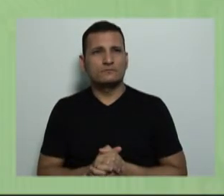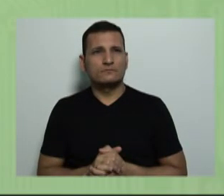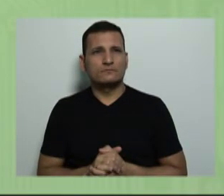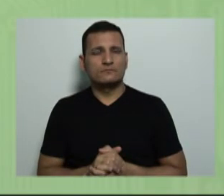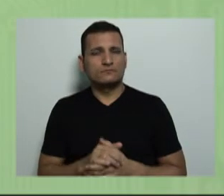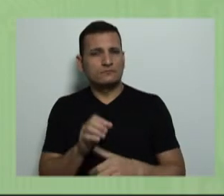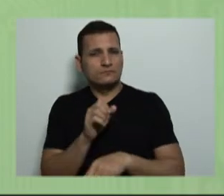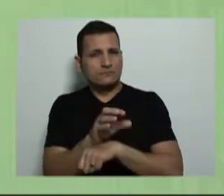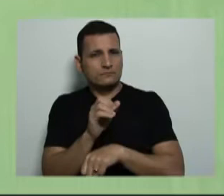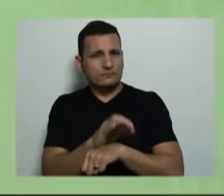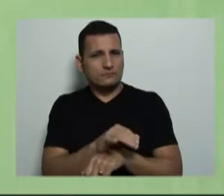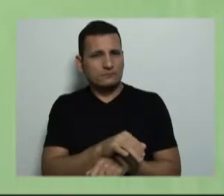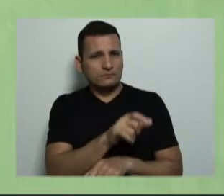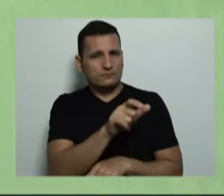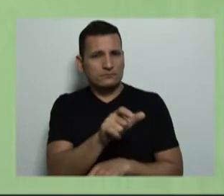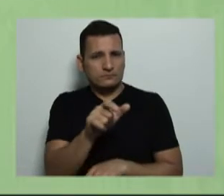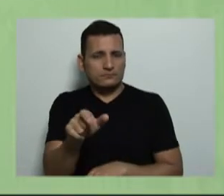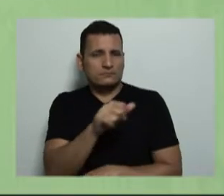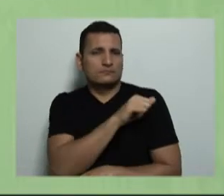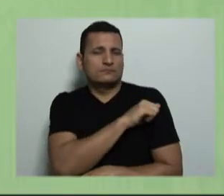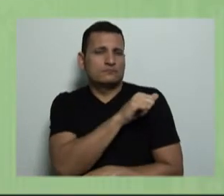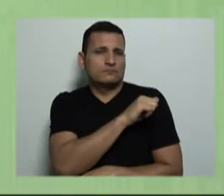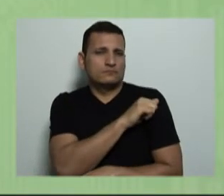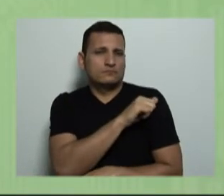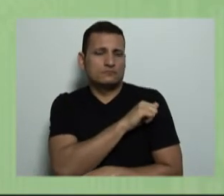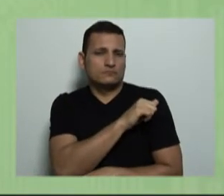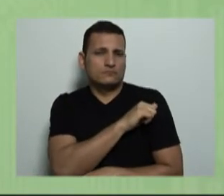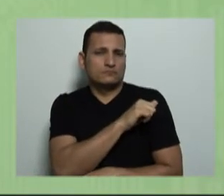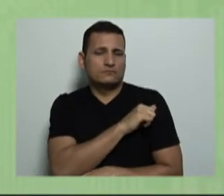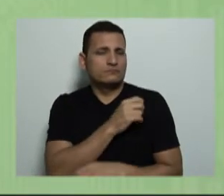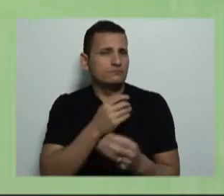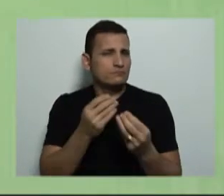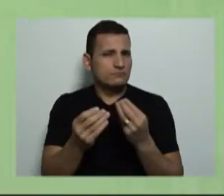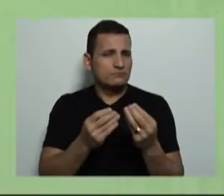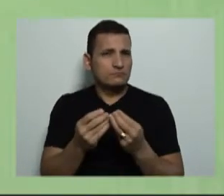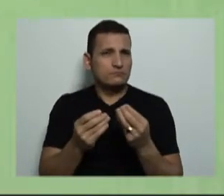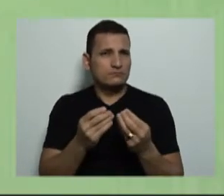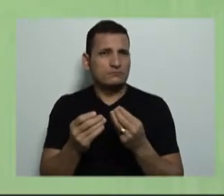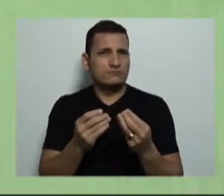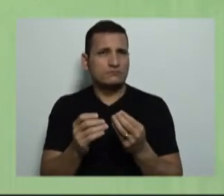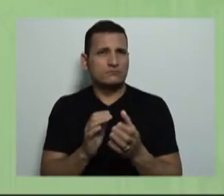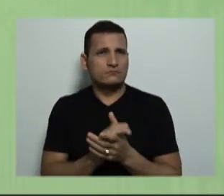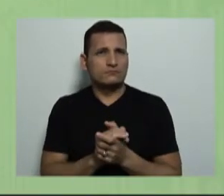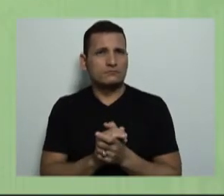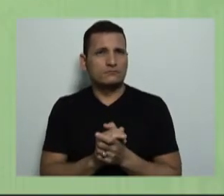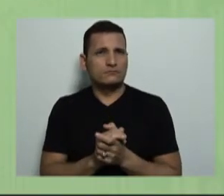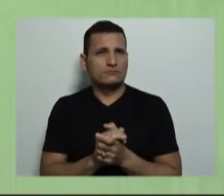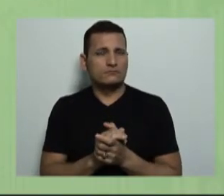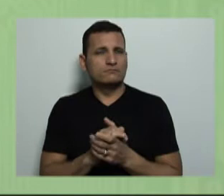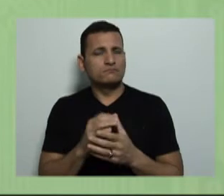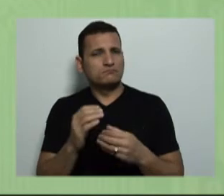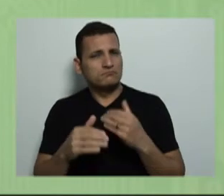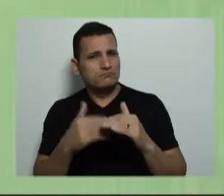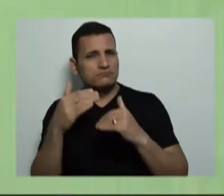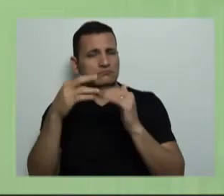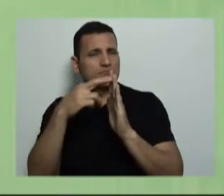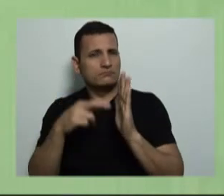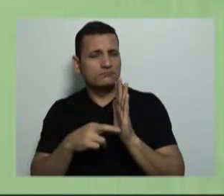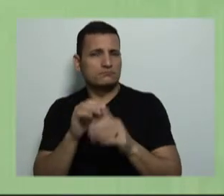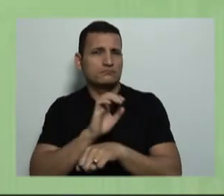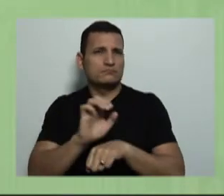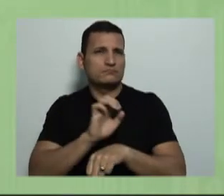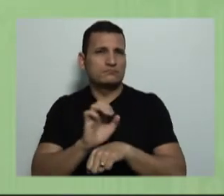Orientar os estudantes quanto aos procedimentos e desenvolvimento do estágio. Esse